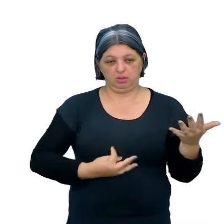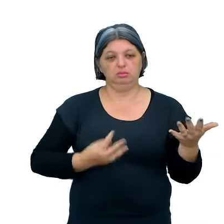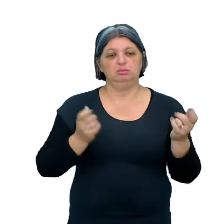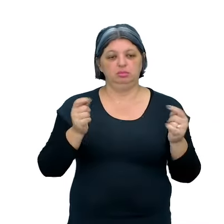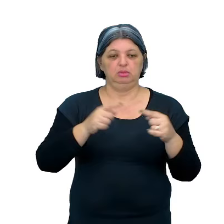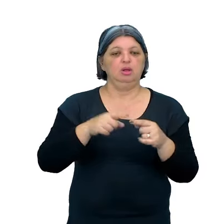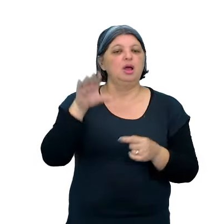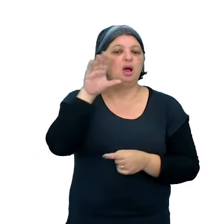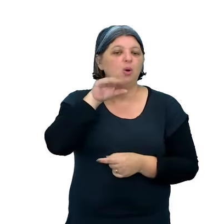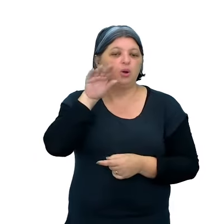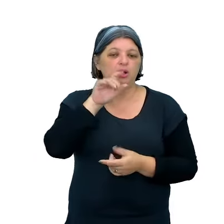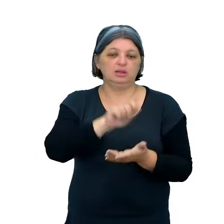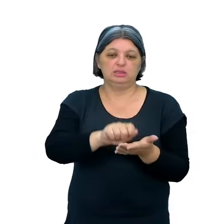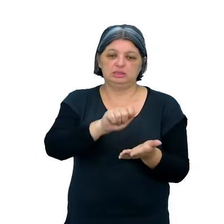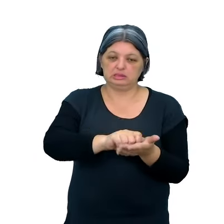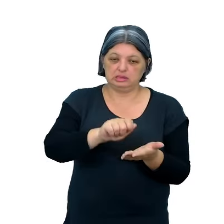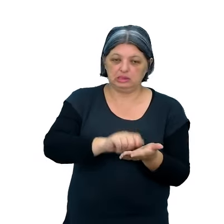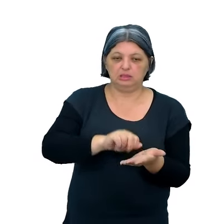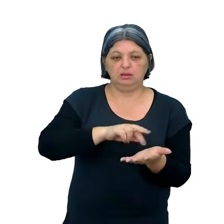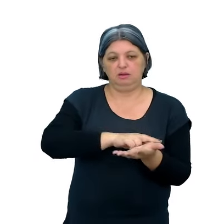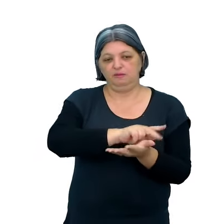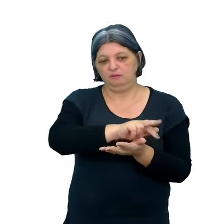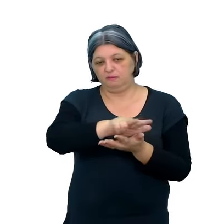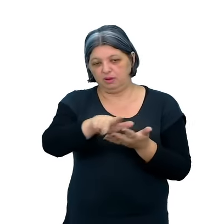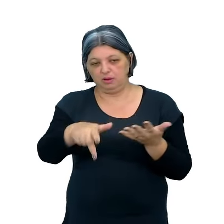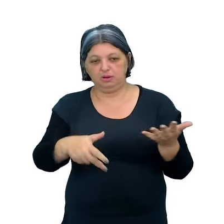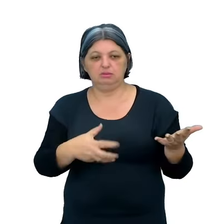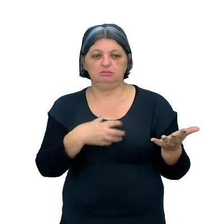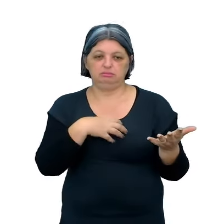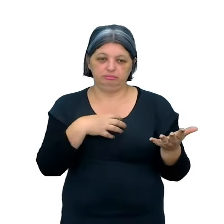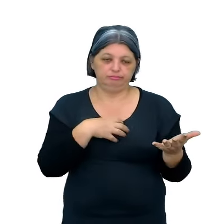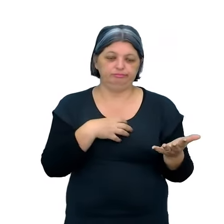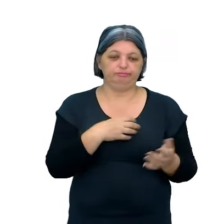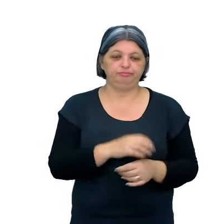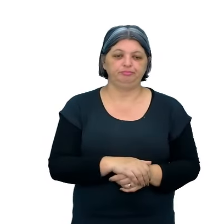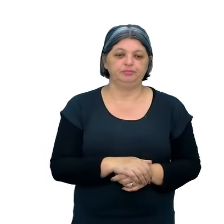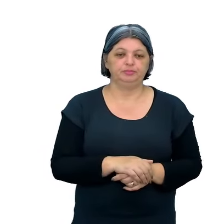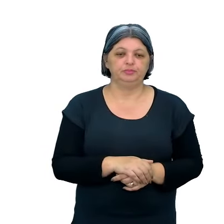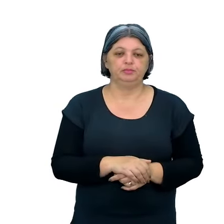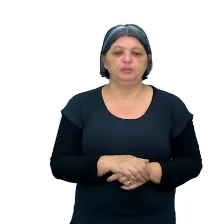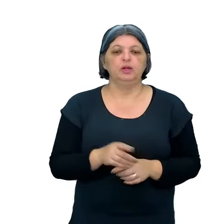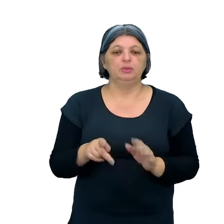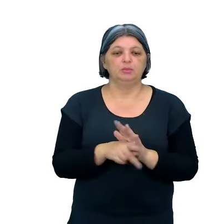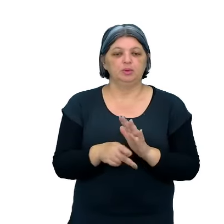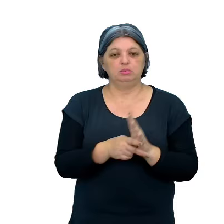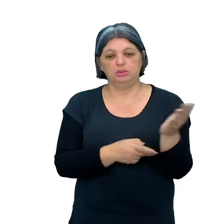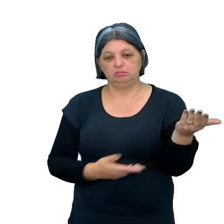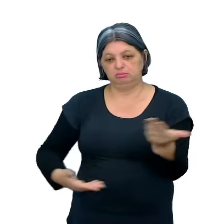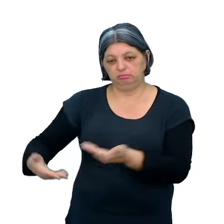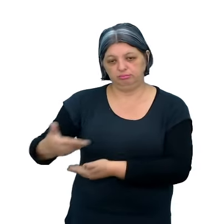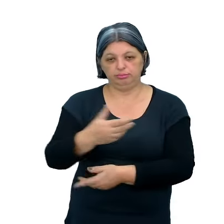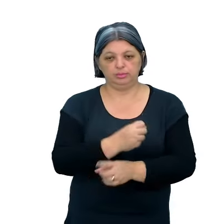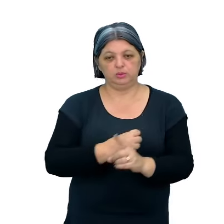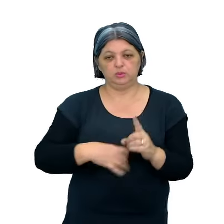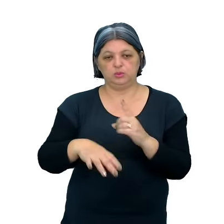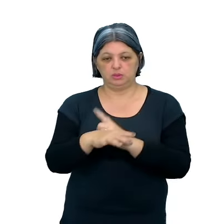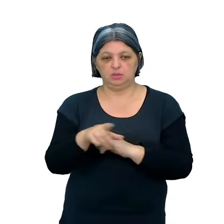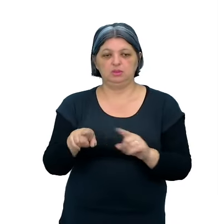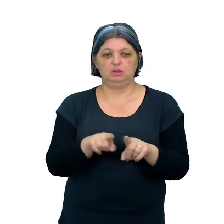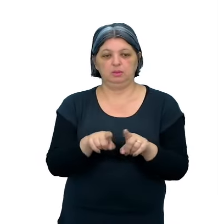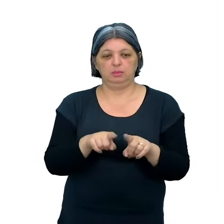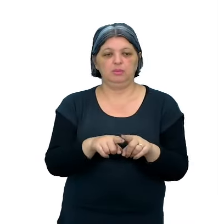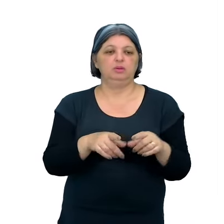eles orais, escritos, multissemióticos e multimodais, que circulam socialmente e têm por